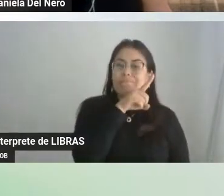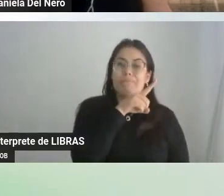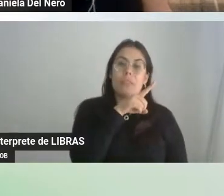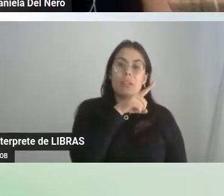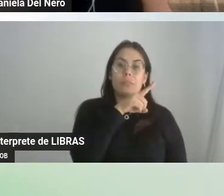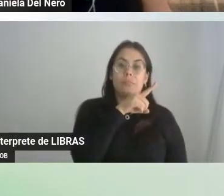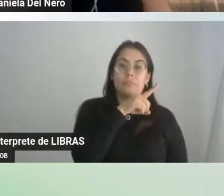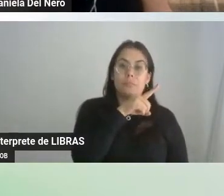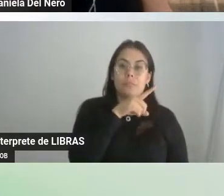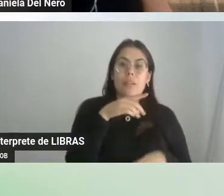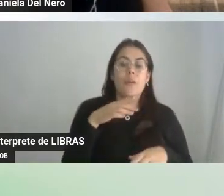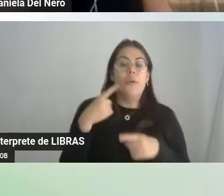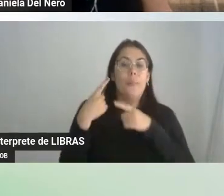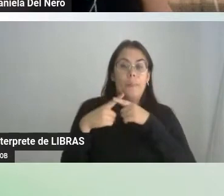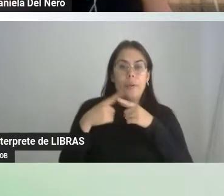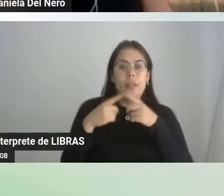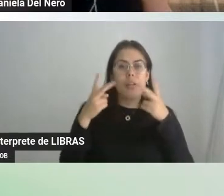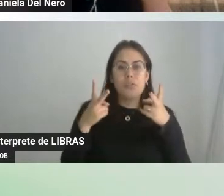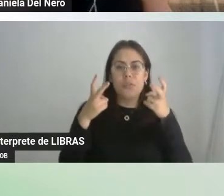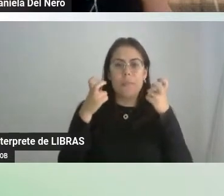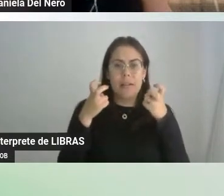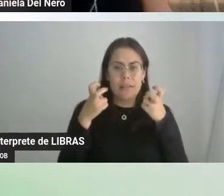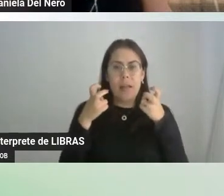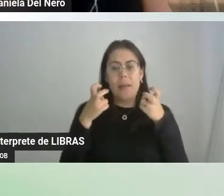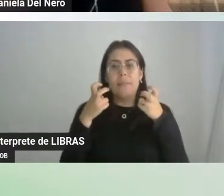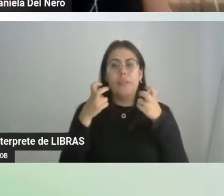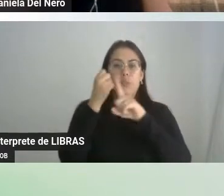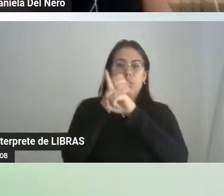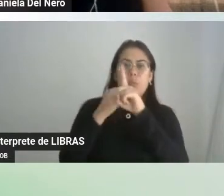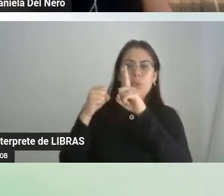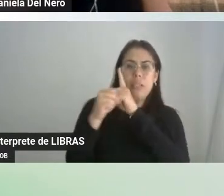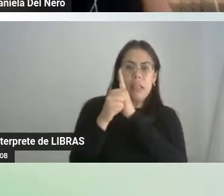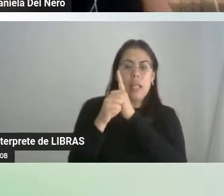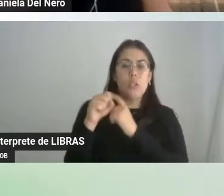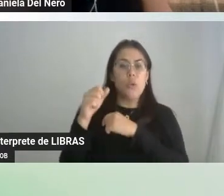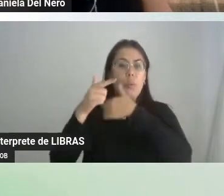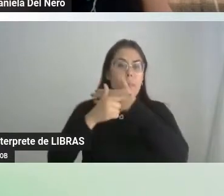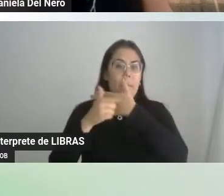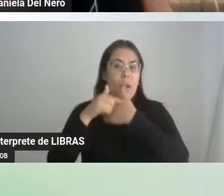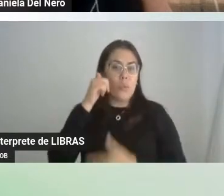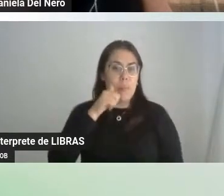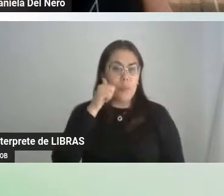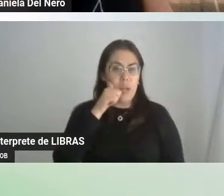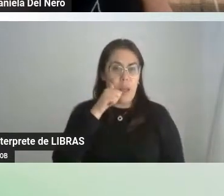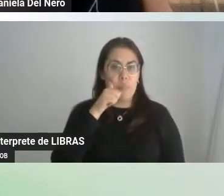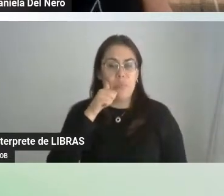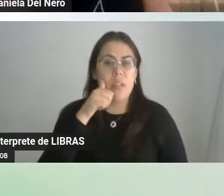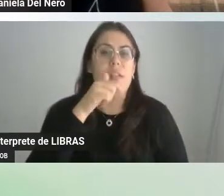infelizmente, um conflito que é enxergado pela sociedade entre o papel da mulher no âmbito profissional e a